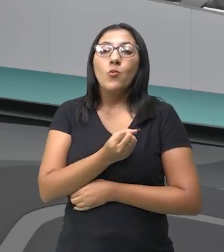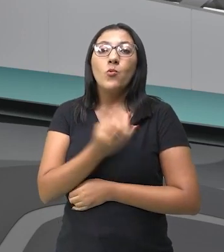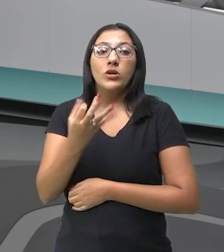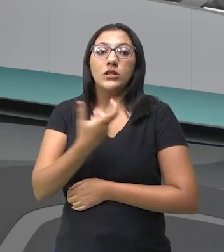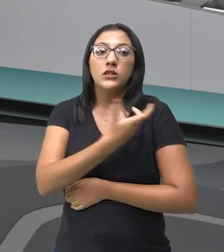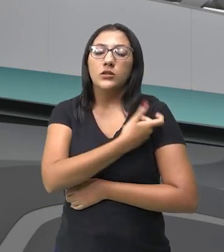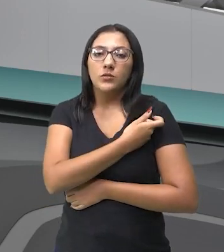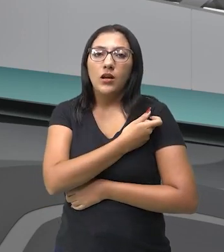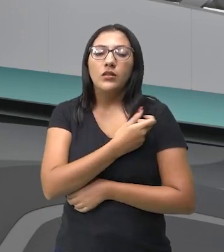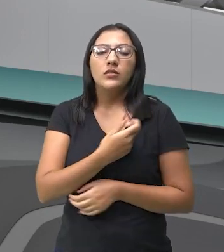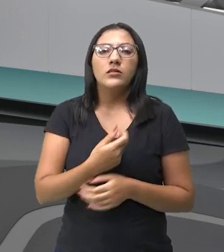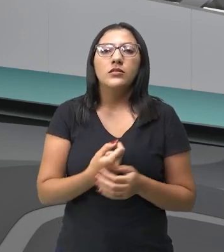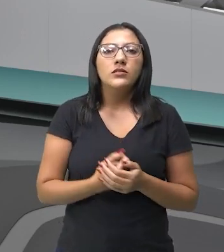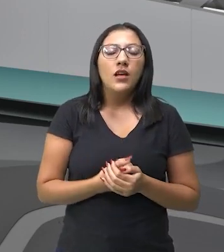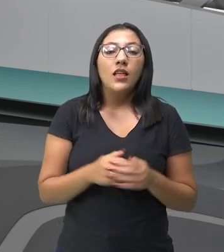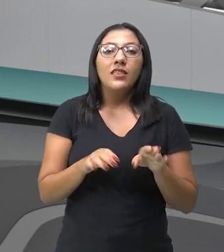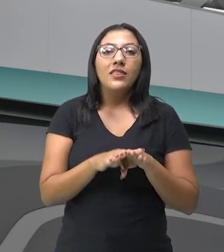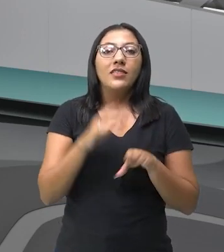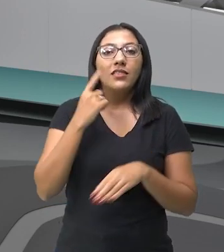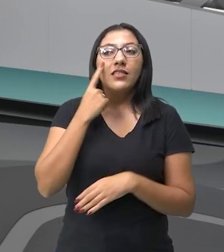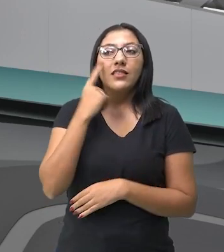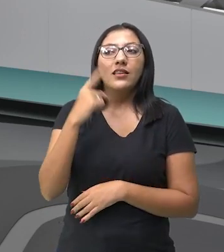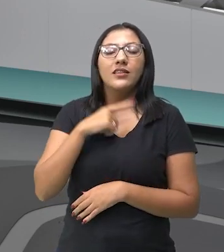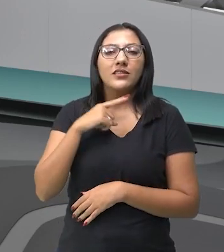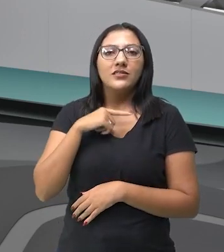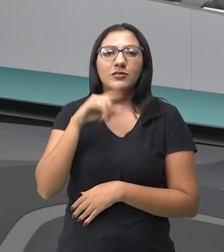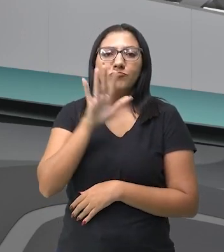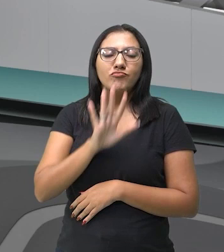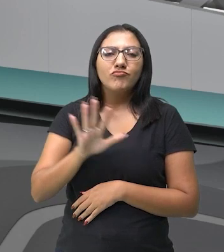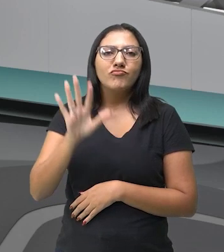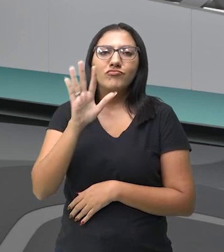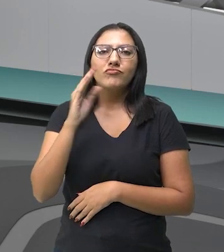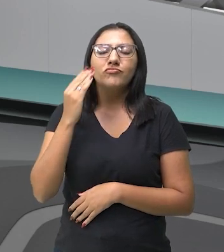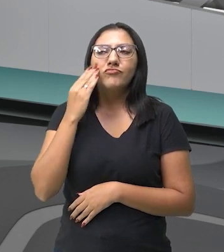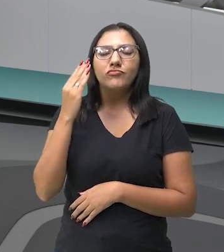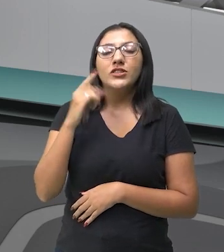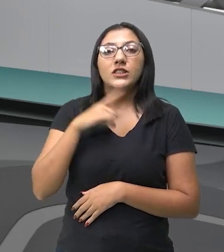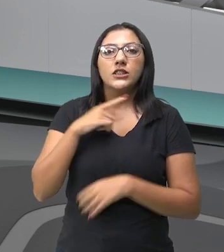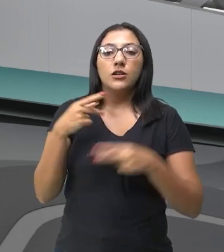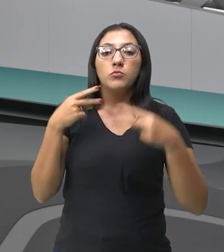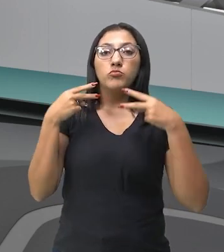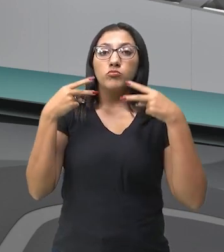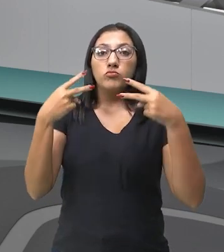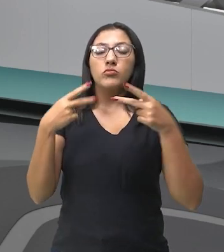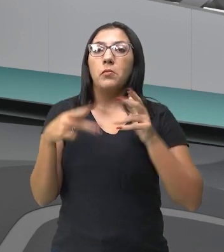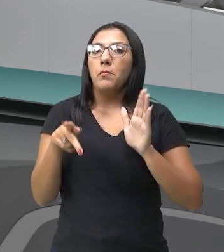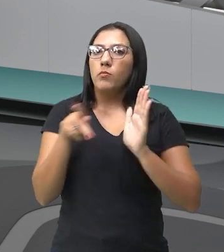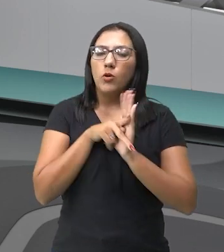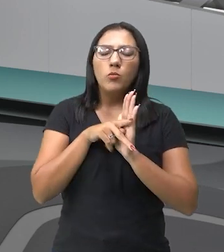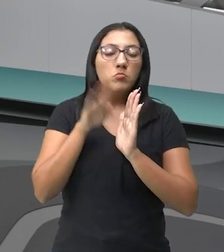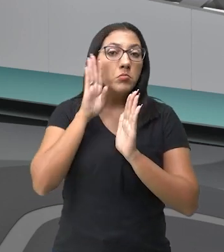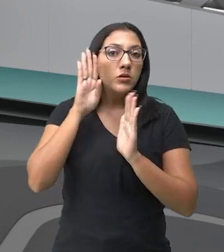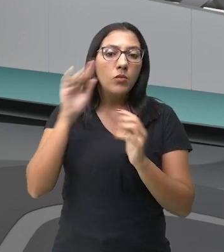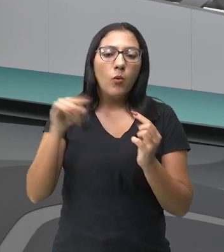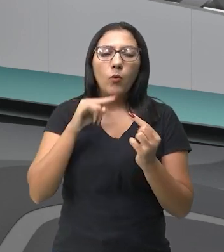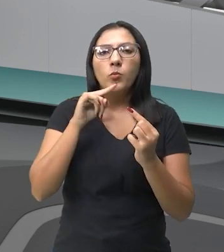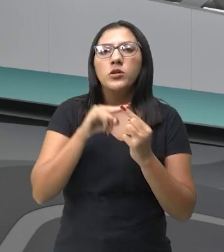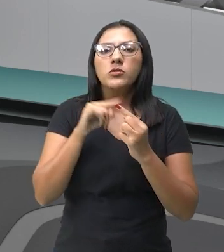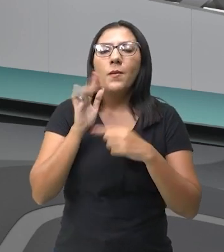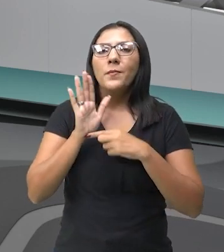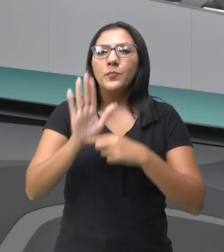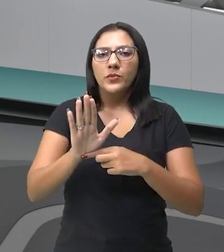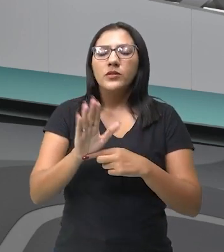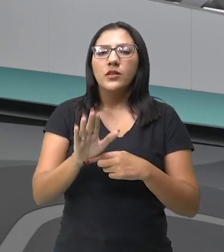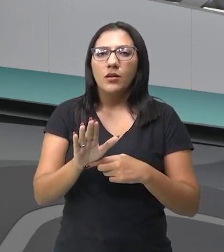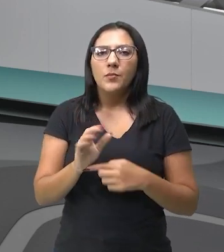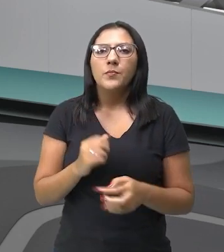o espaço desse texto, que é justamente um site que organiza os dados relacionados à vacinação, a